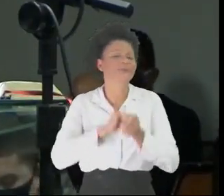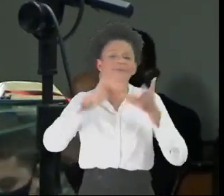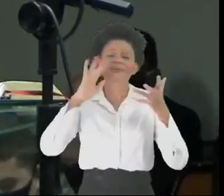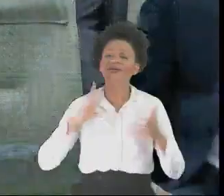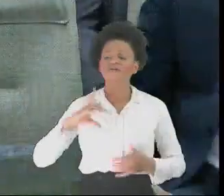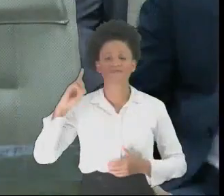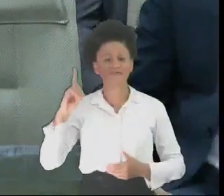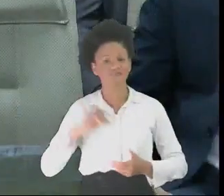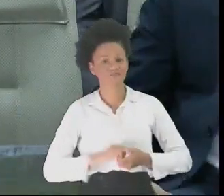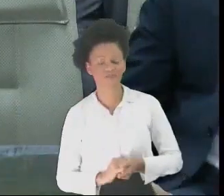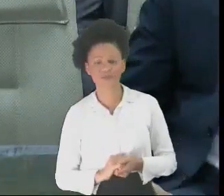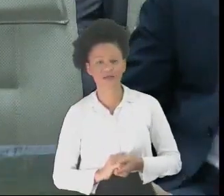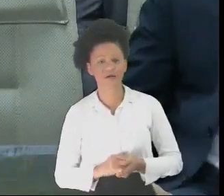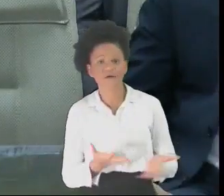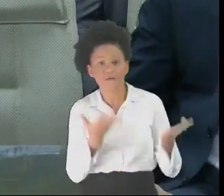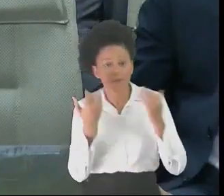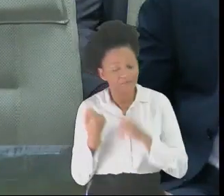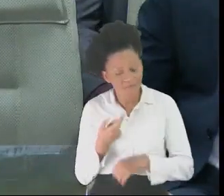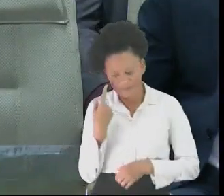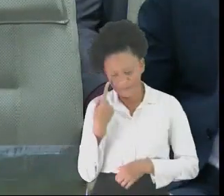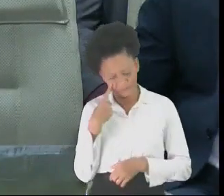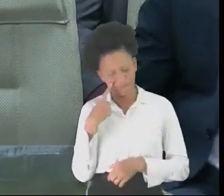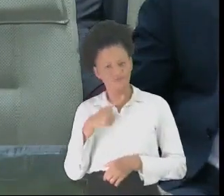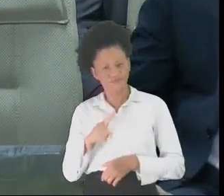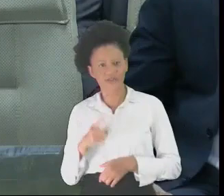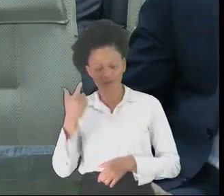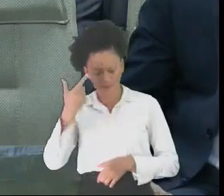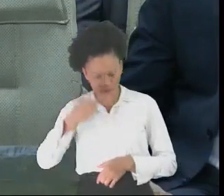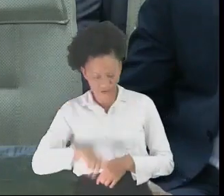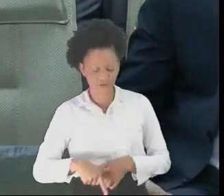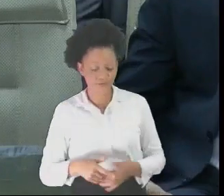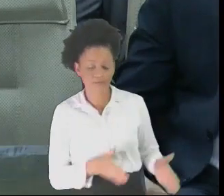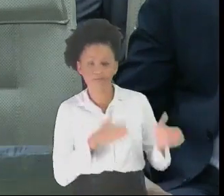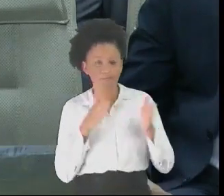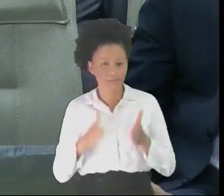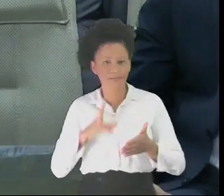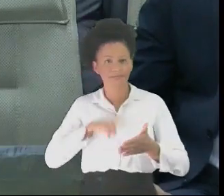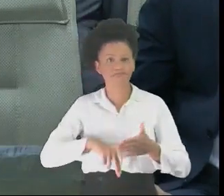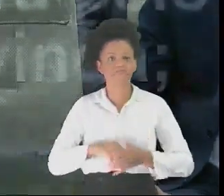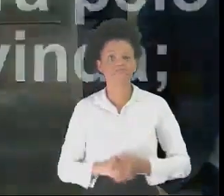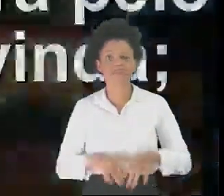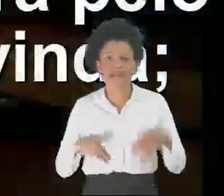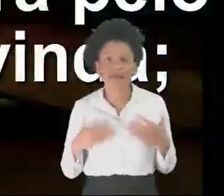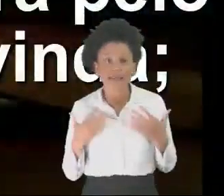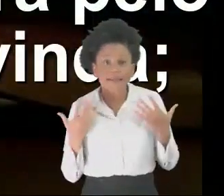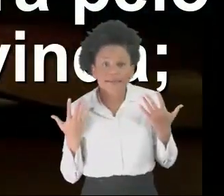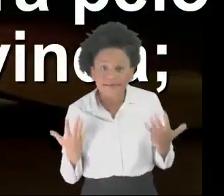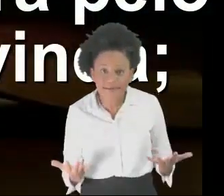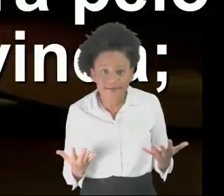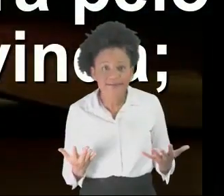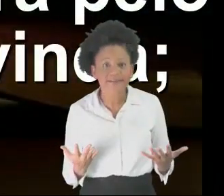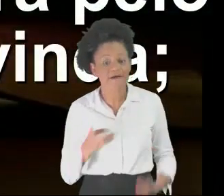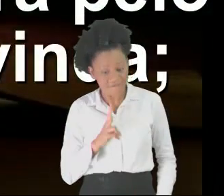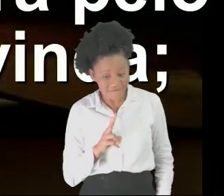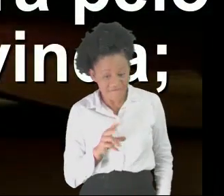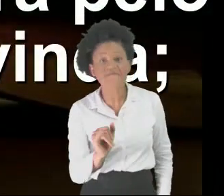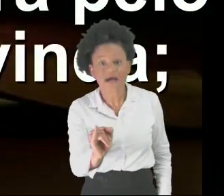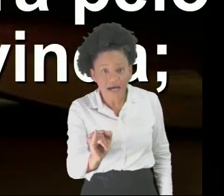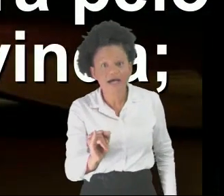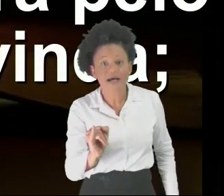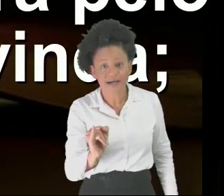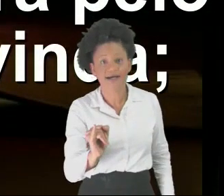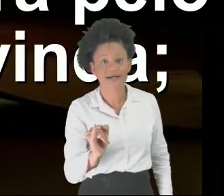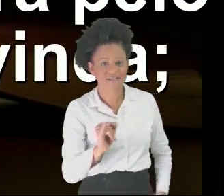Deus. Vamos ver, irmãos amados, leia de novo a primeira parte. E então será